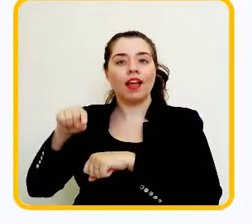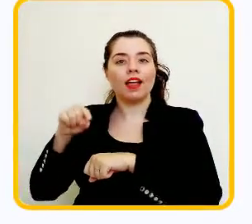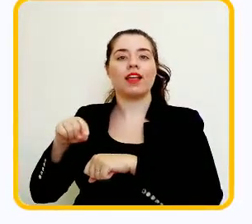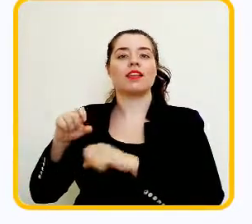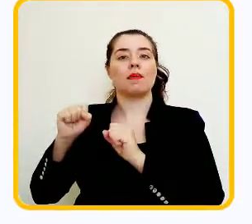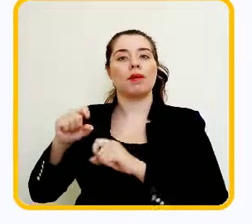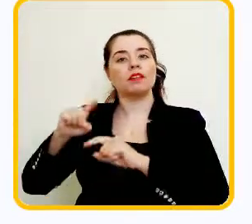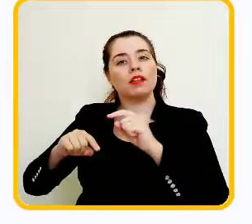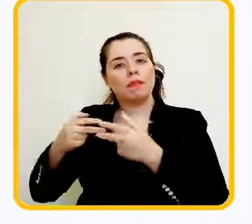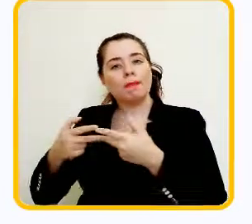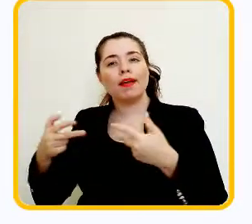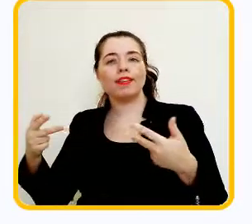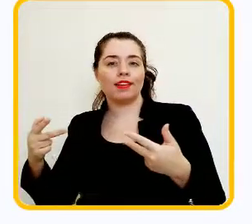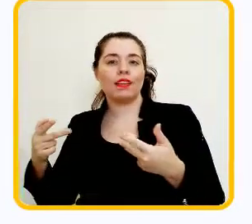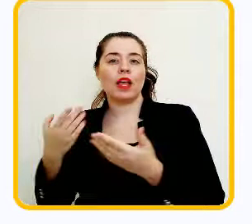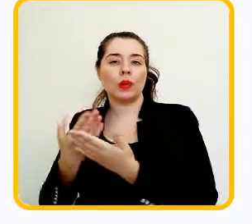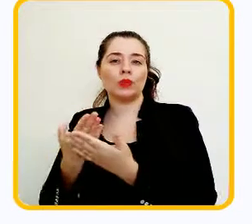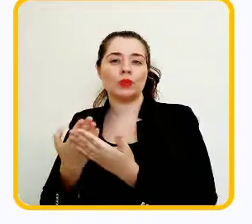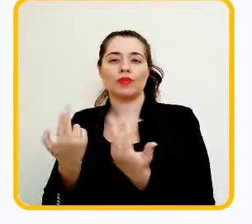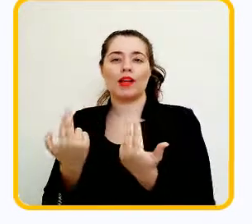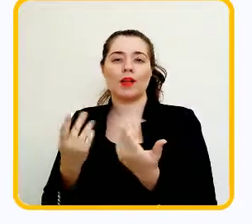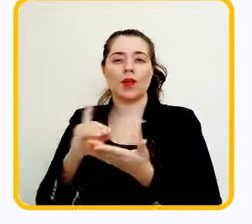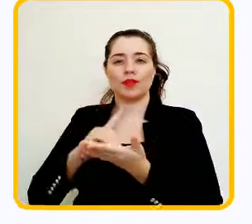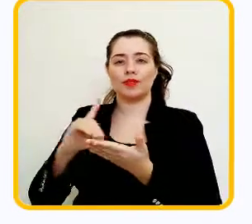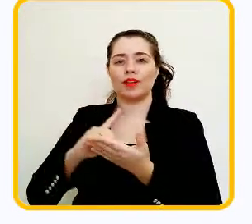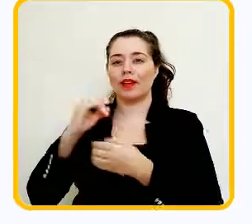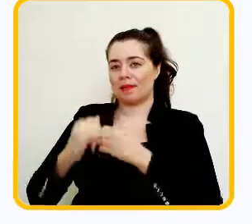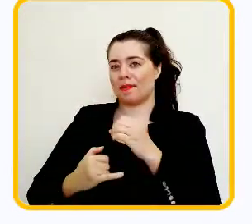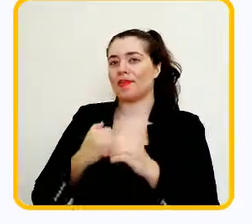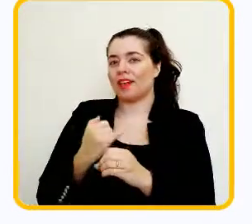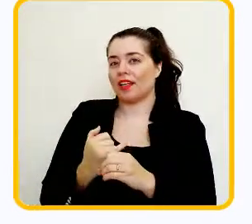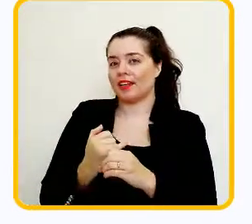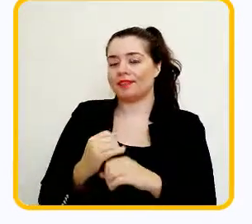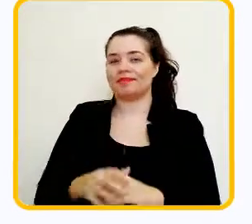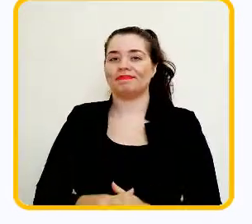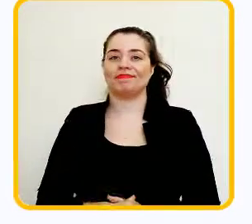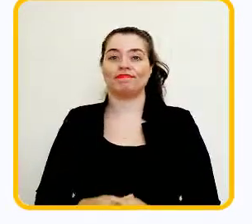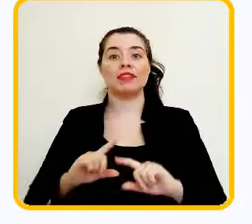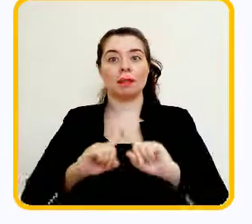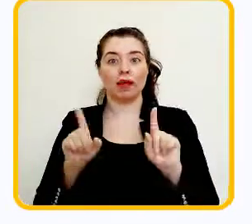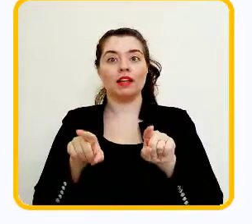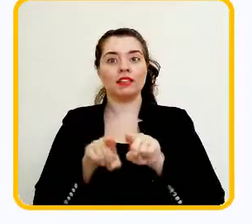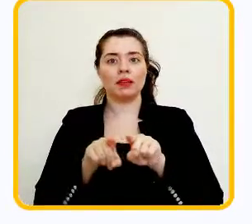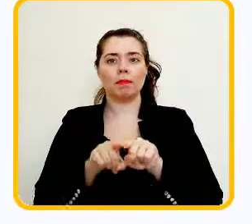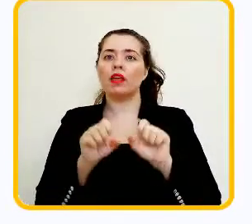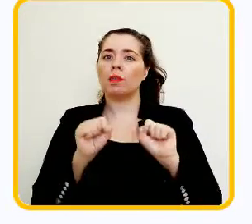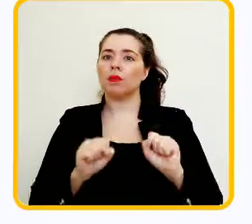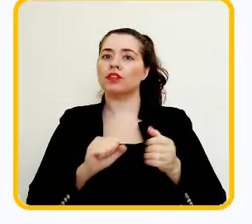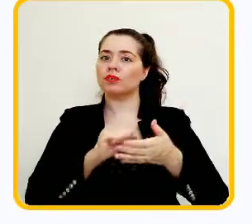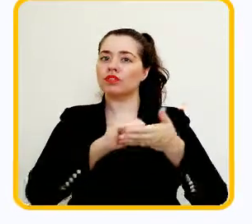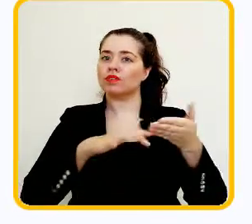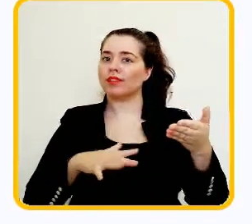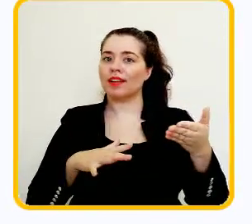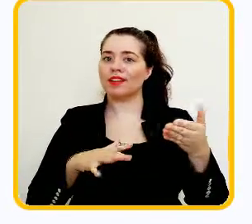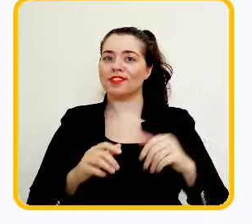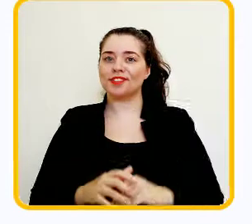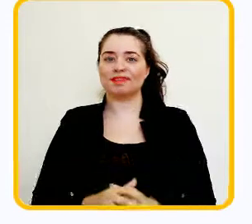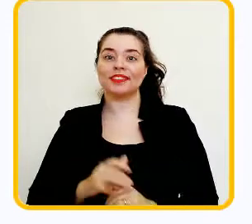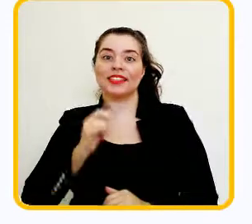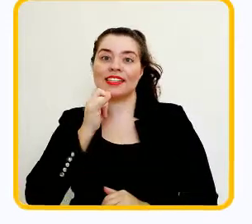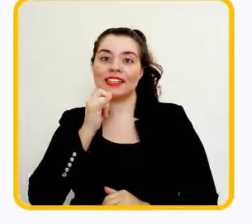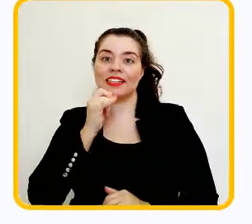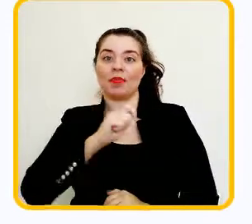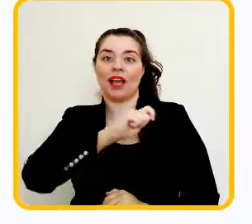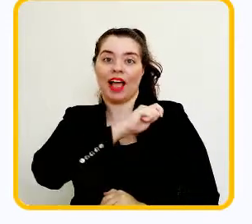para servir de material de consulta, como uma enciclopédia eletrônica, um dicionário. Mas ele também pode ser